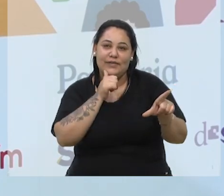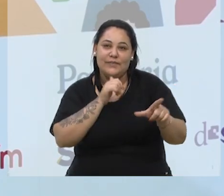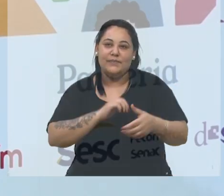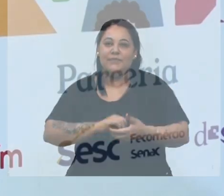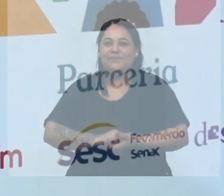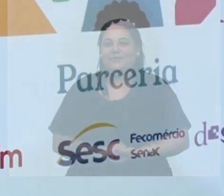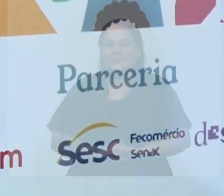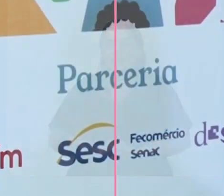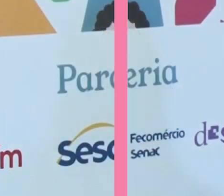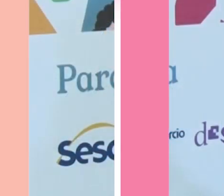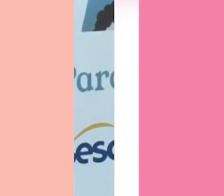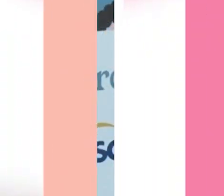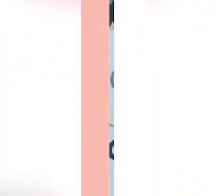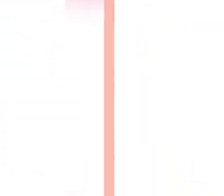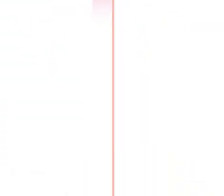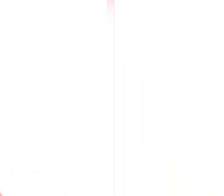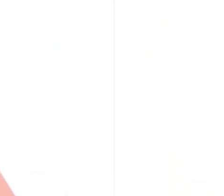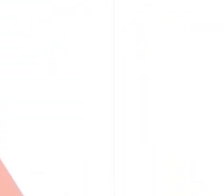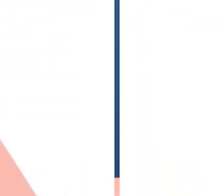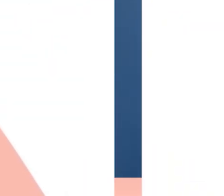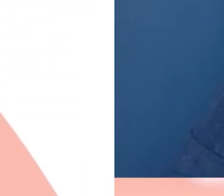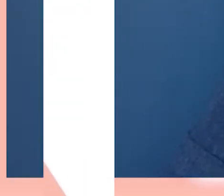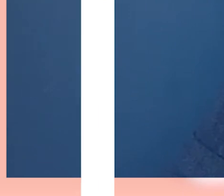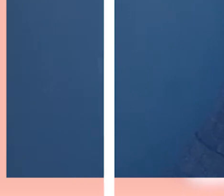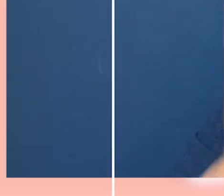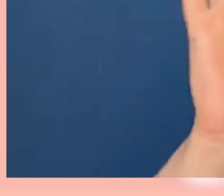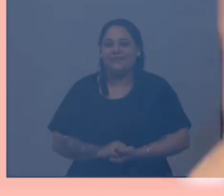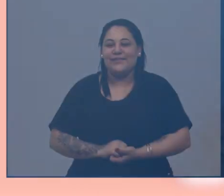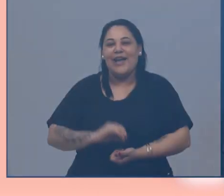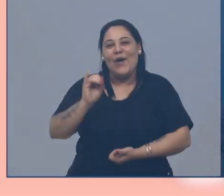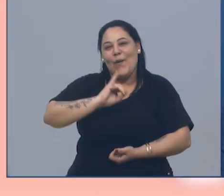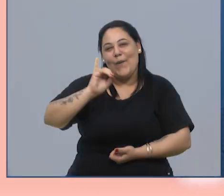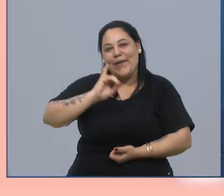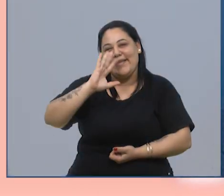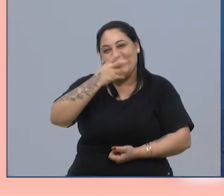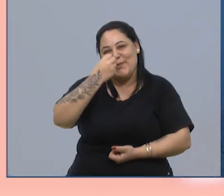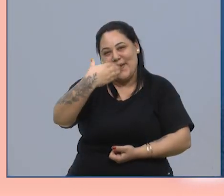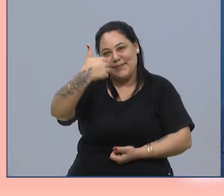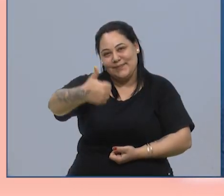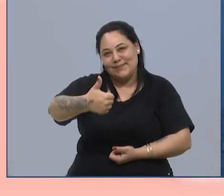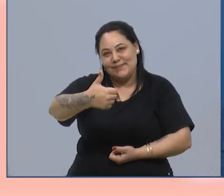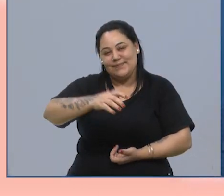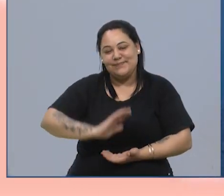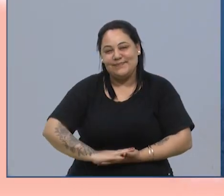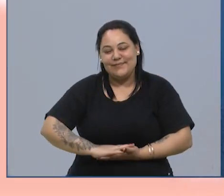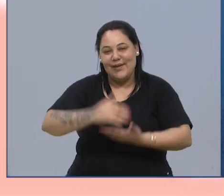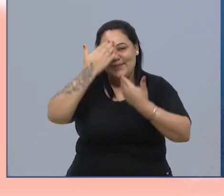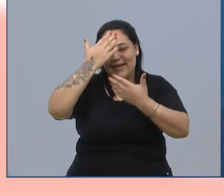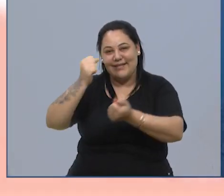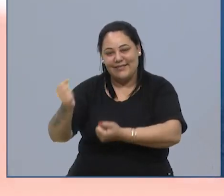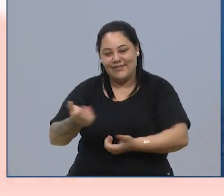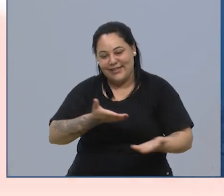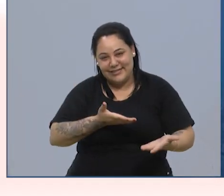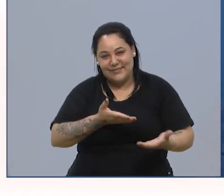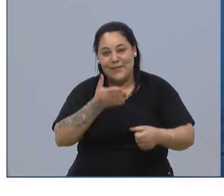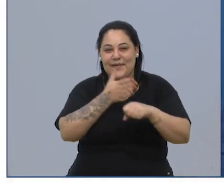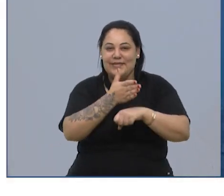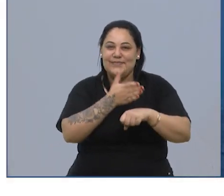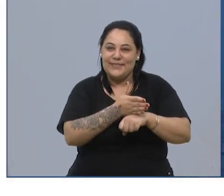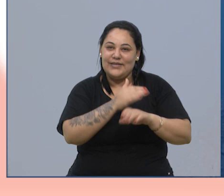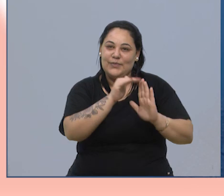Então, algumas dicas que eu posso dar. Primeiro, leia muito, né, prof? Leia muito, leia de tudo. Quanto mais leitura, melhor.